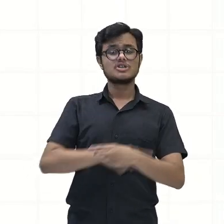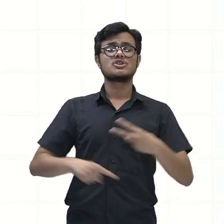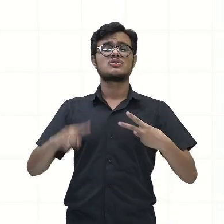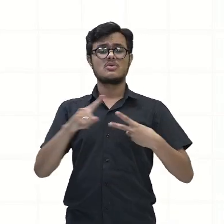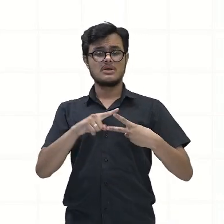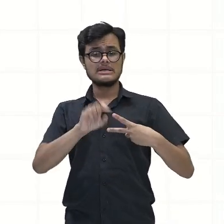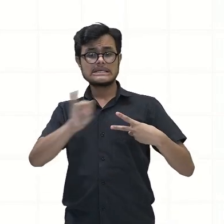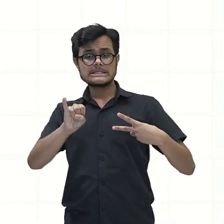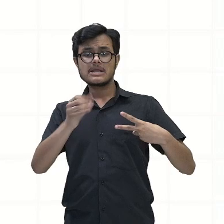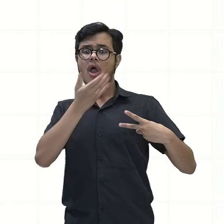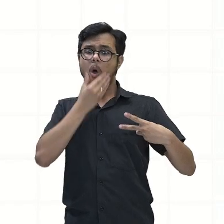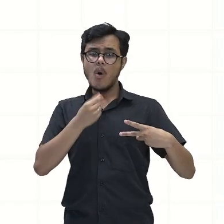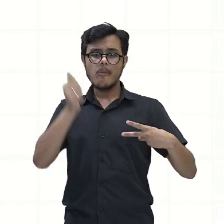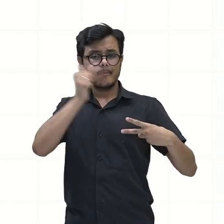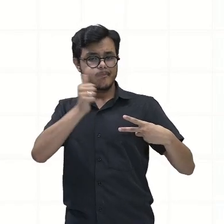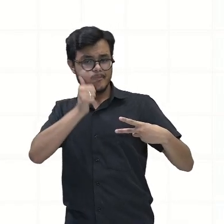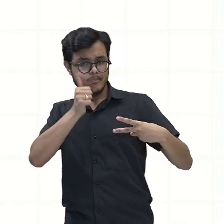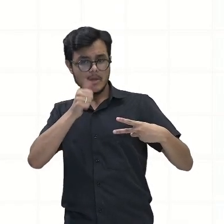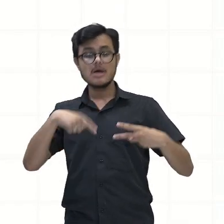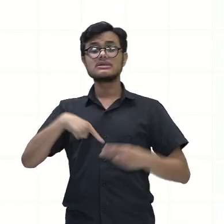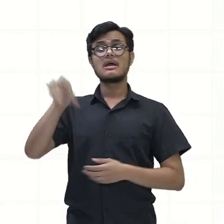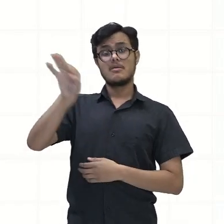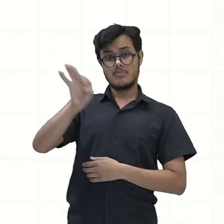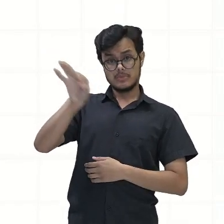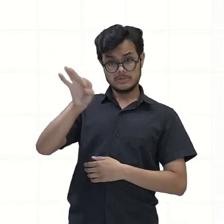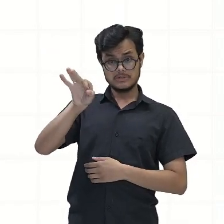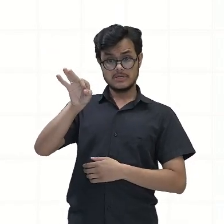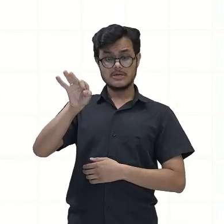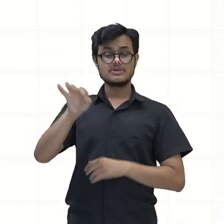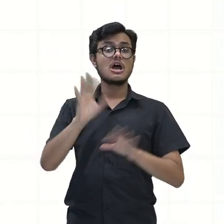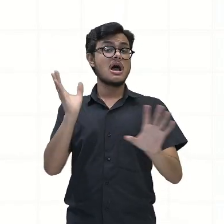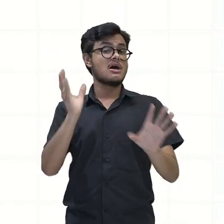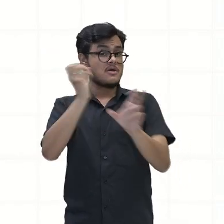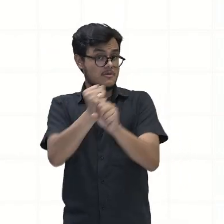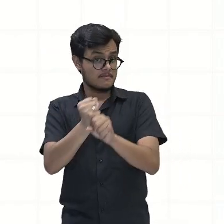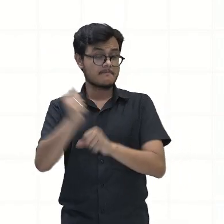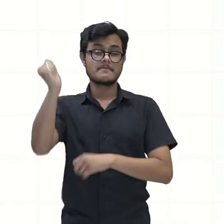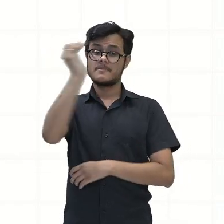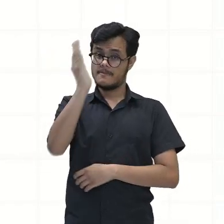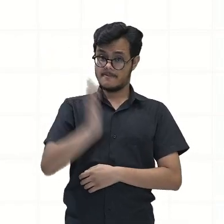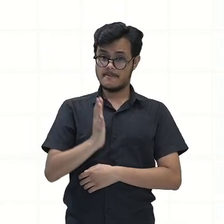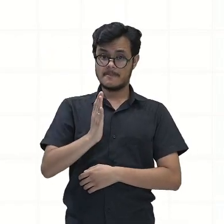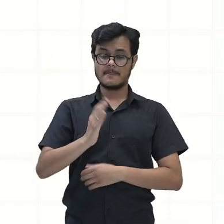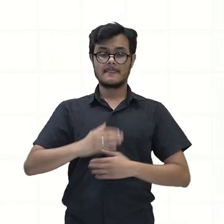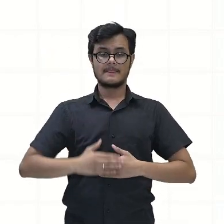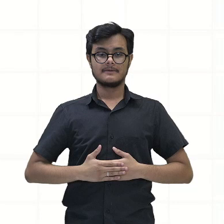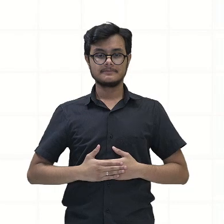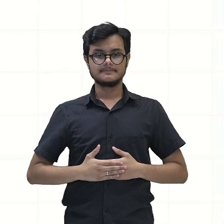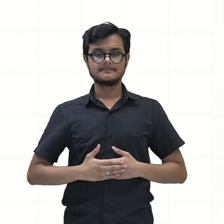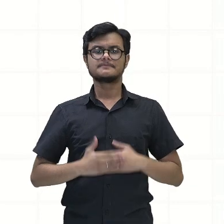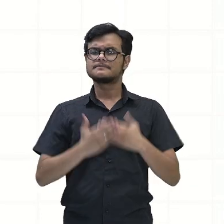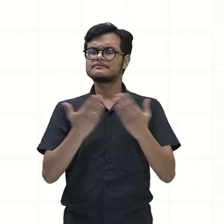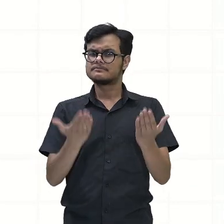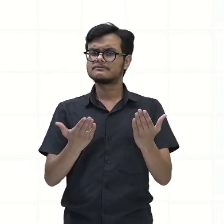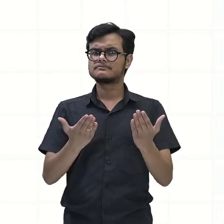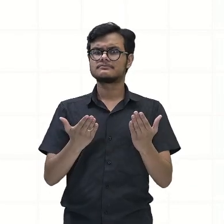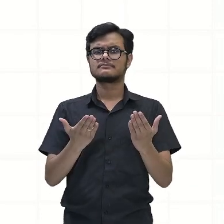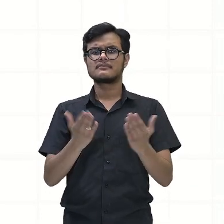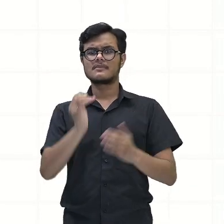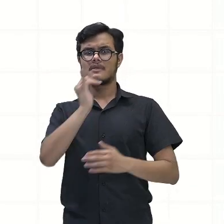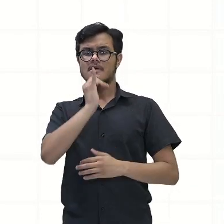quê? A porcentagem da população total do Brasil, tá bom? E aí eu tenho aqui,